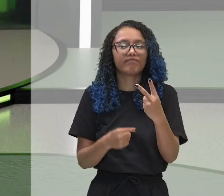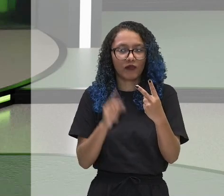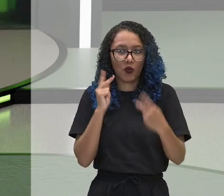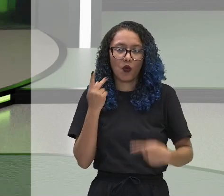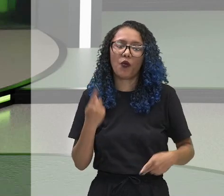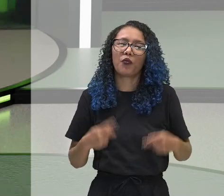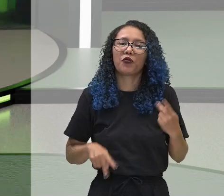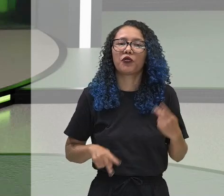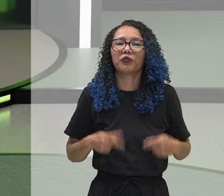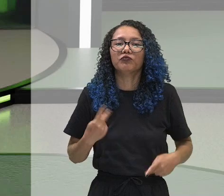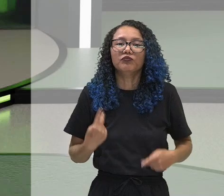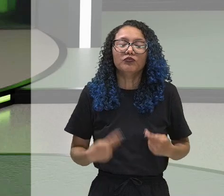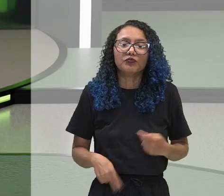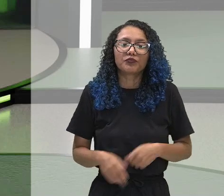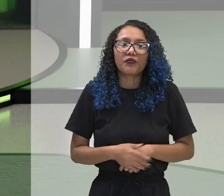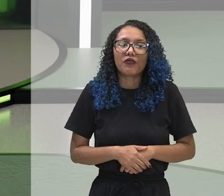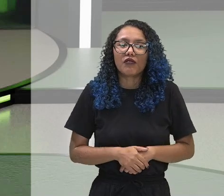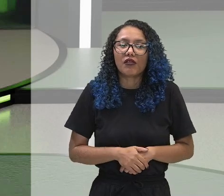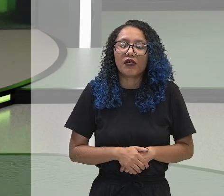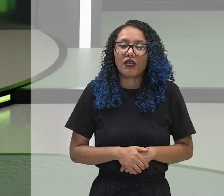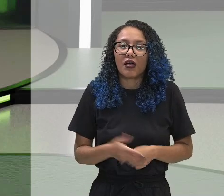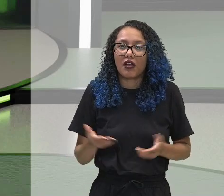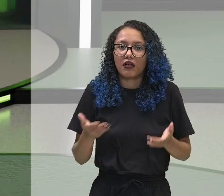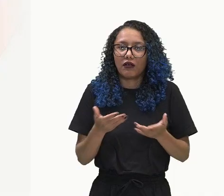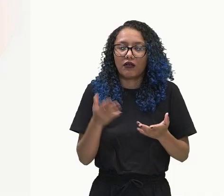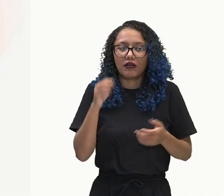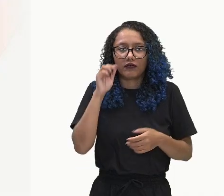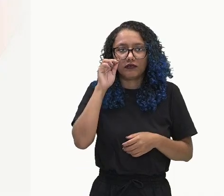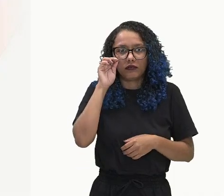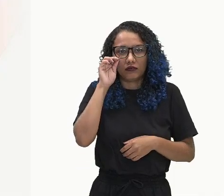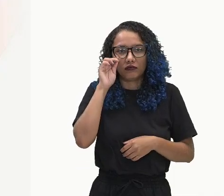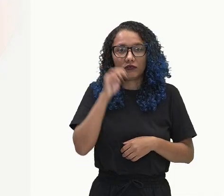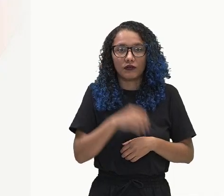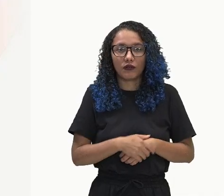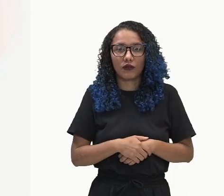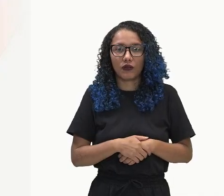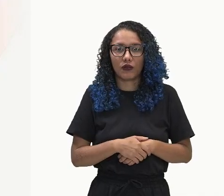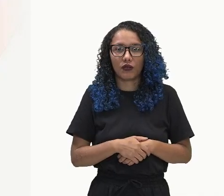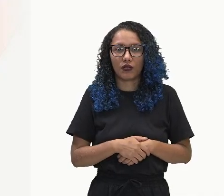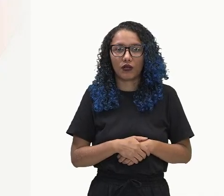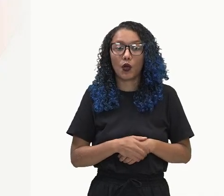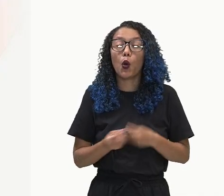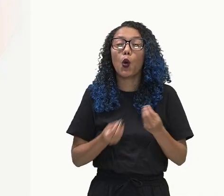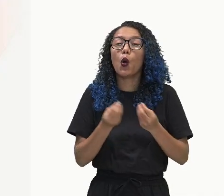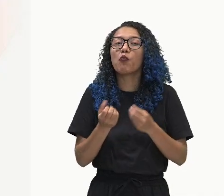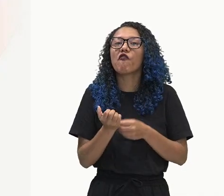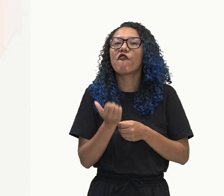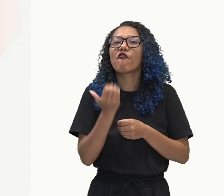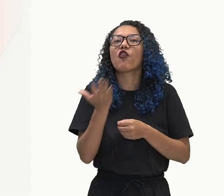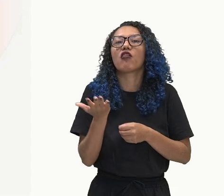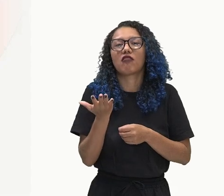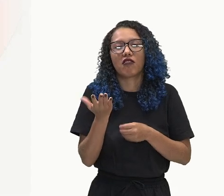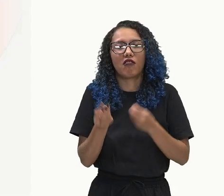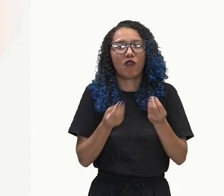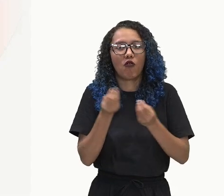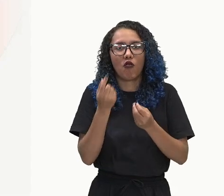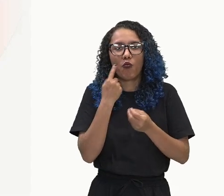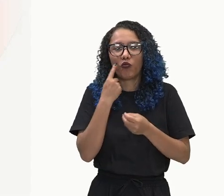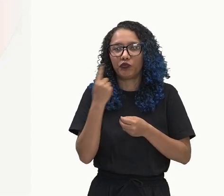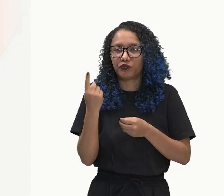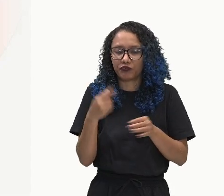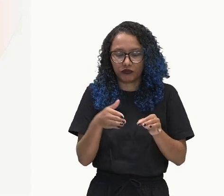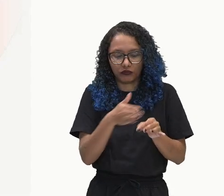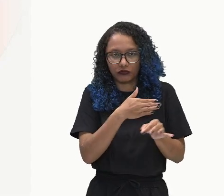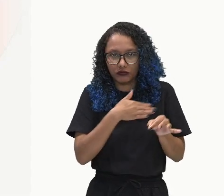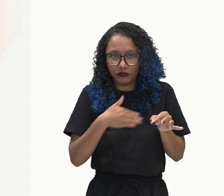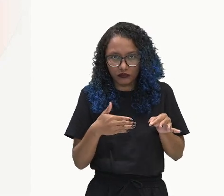entender um pouquinho sobre a anatomia das partes externas, né, que nós chamamos de órgãos